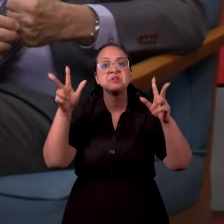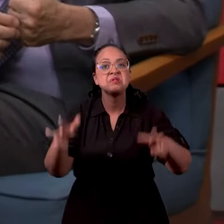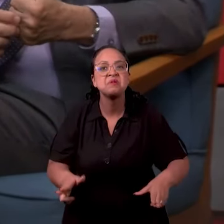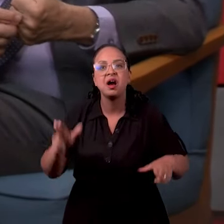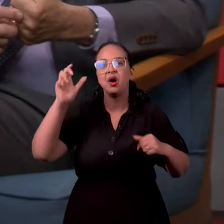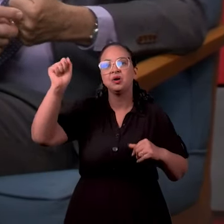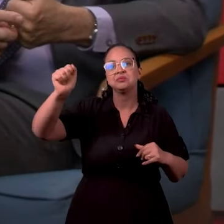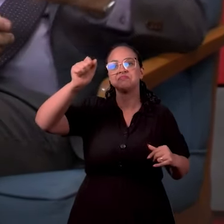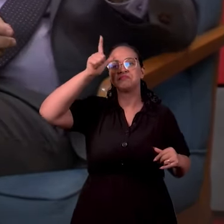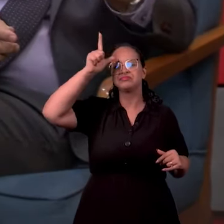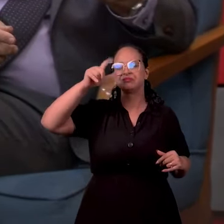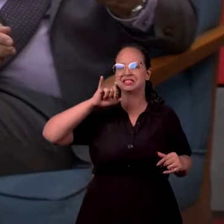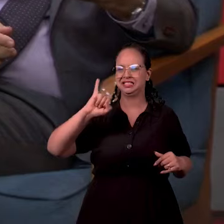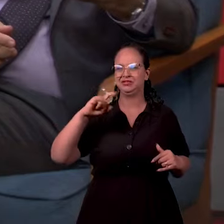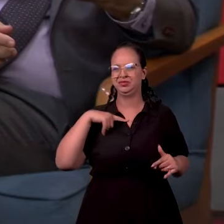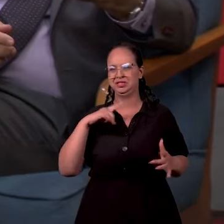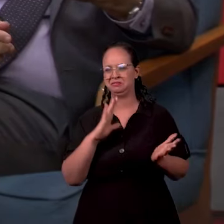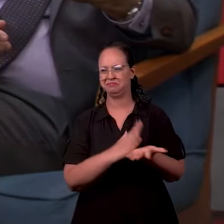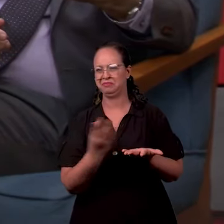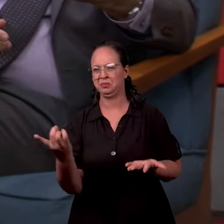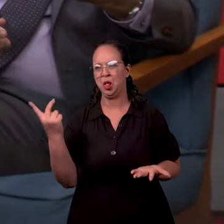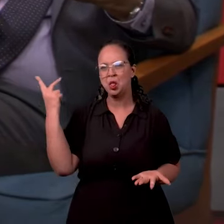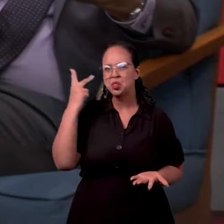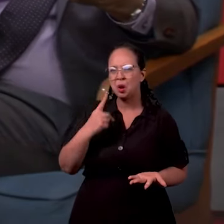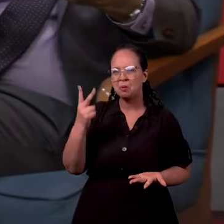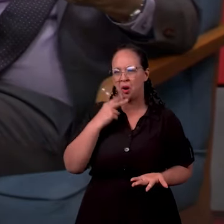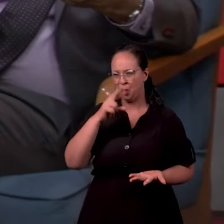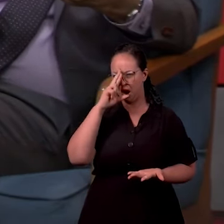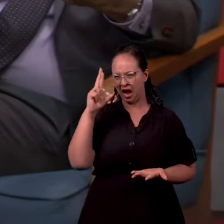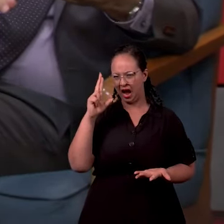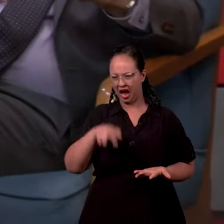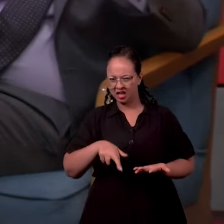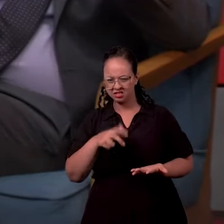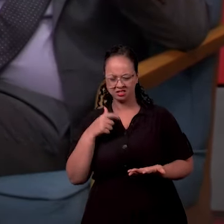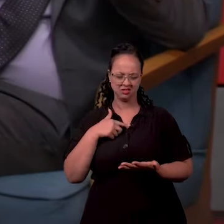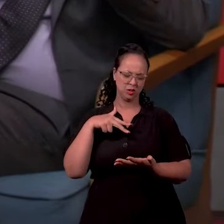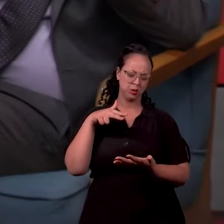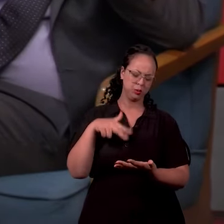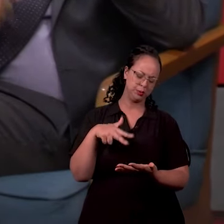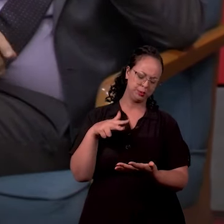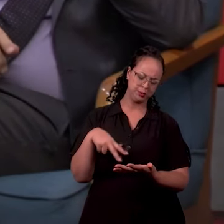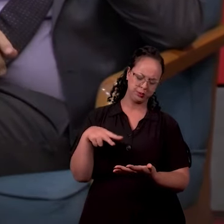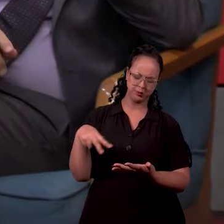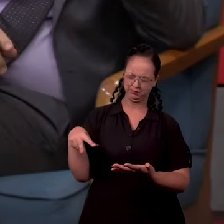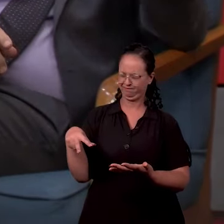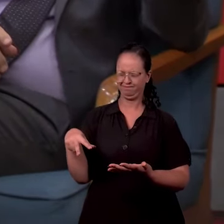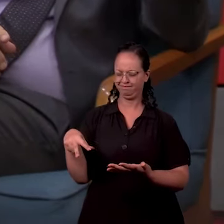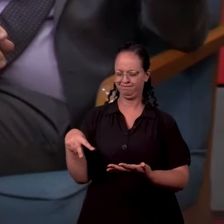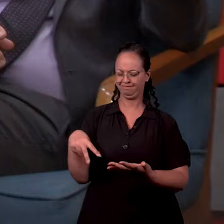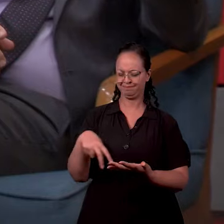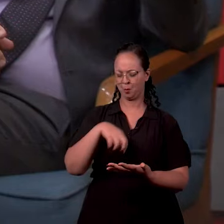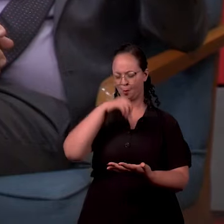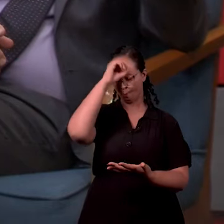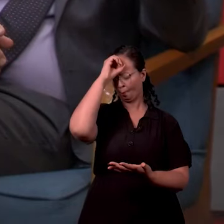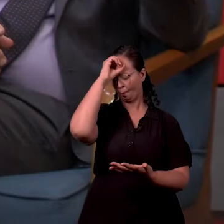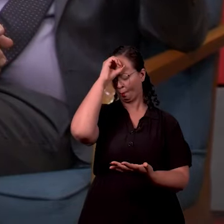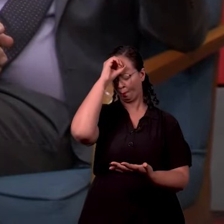inspirada, mas se você pegar e olhar e tentar interpretar aquilo pela sua razão, você pode